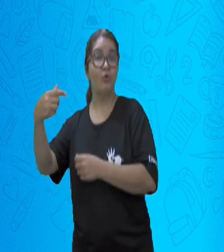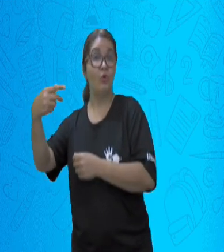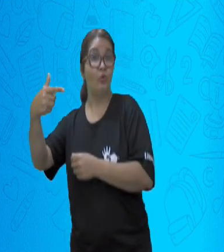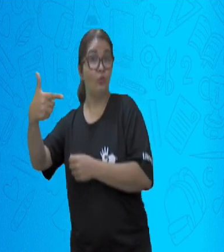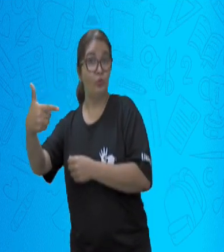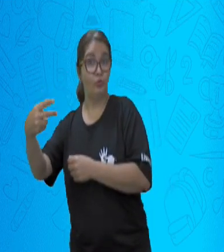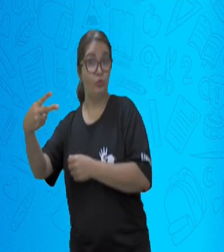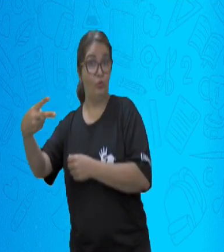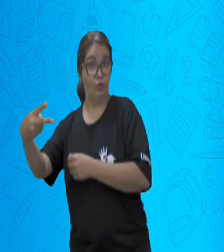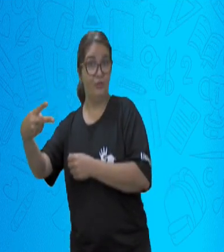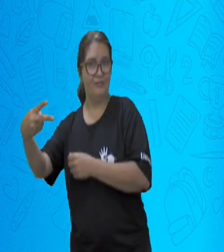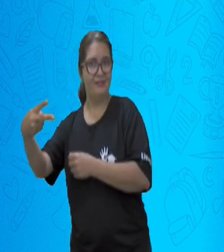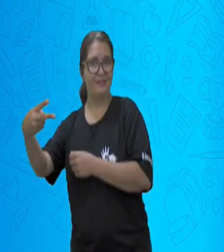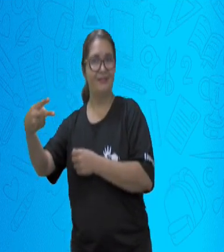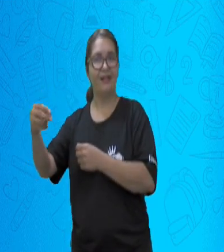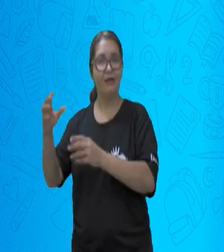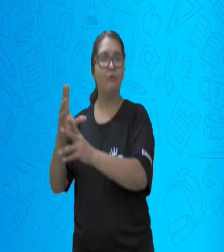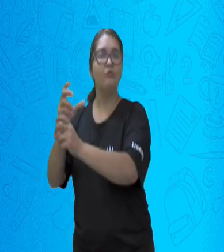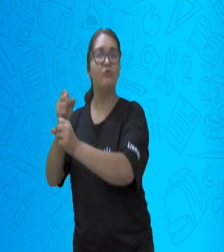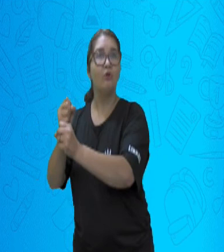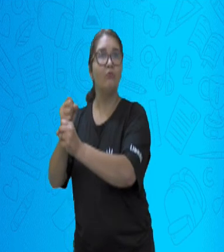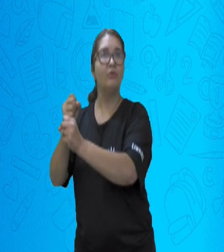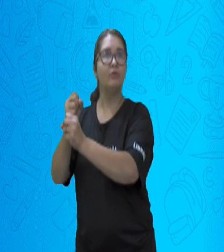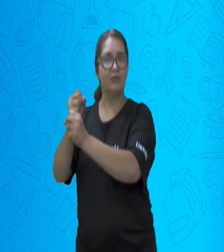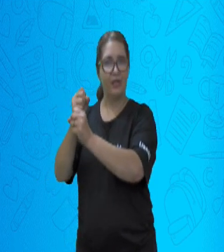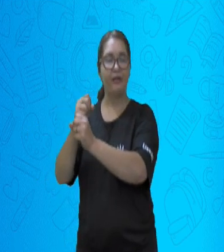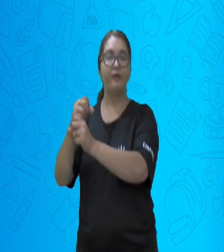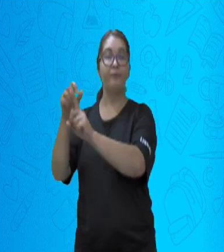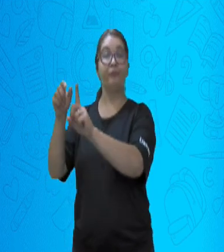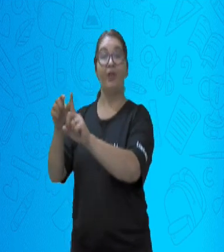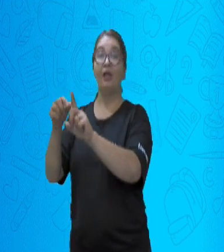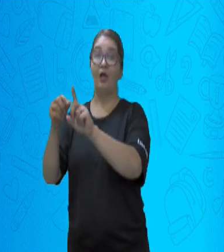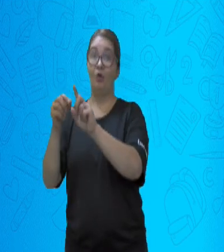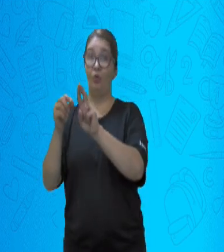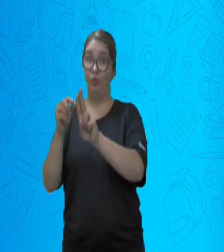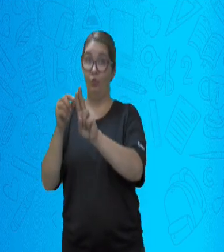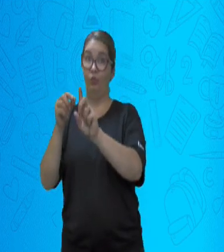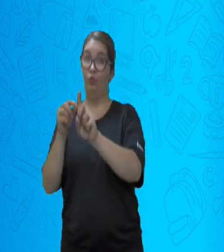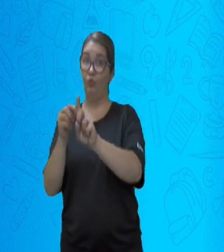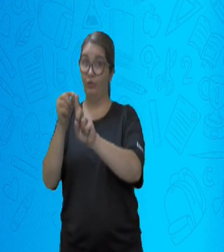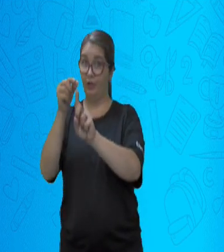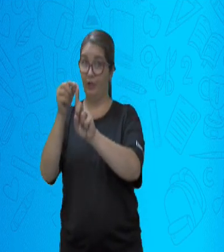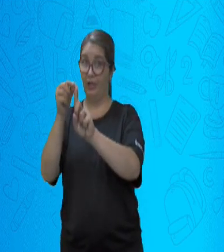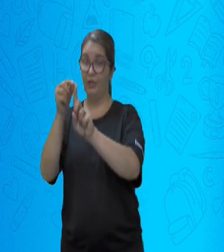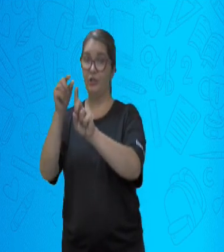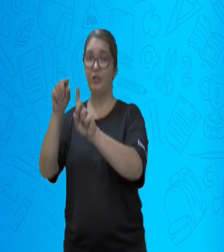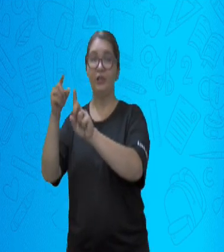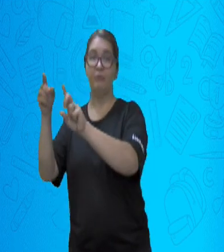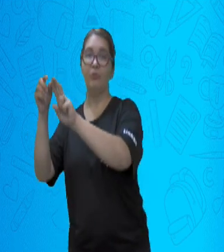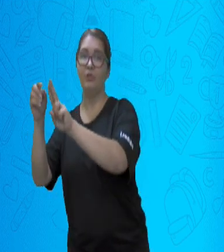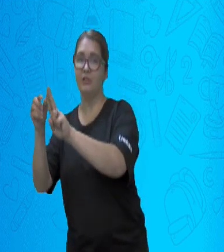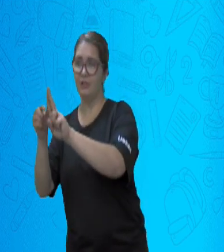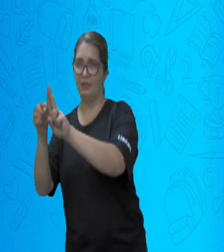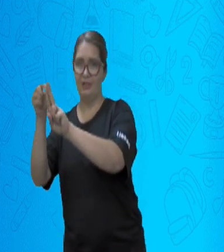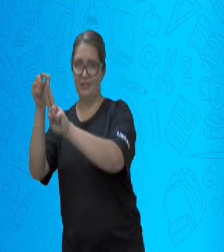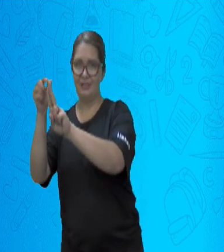operação, 15 menos 2, separamos unidades de dezenas e resolvemos a